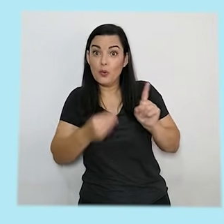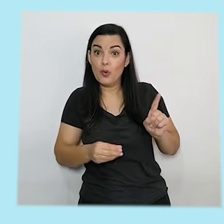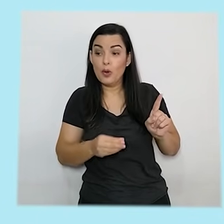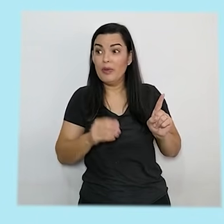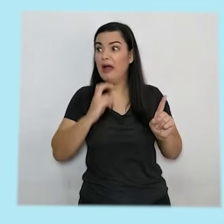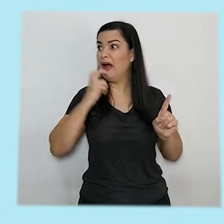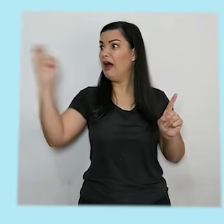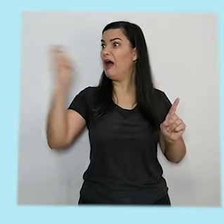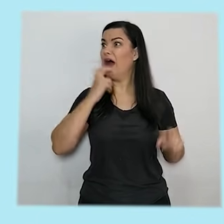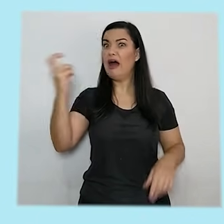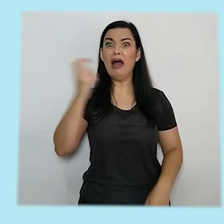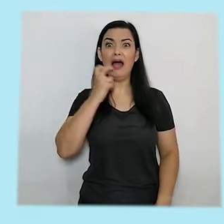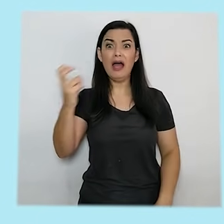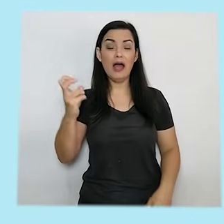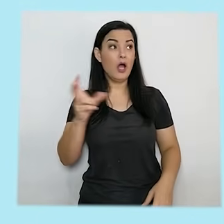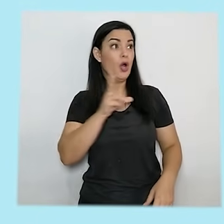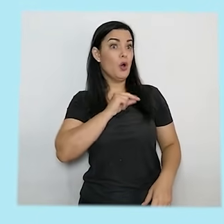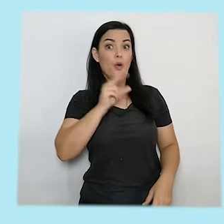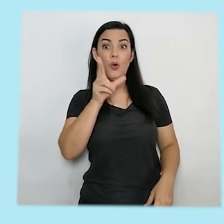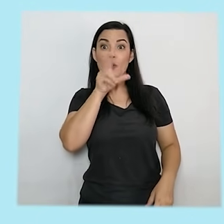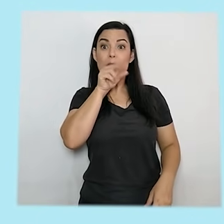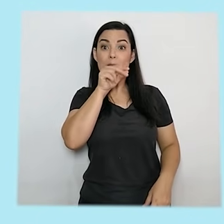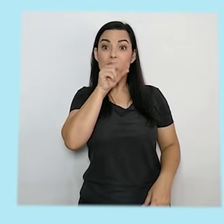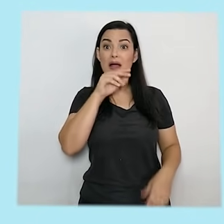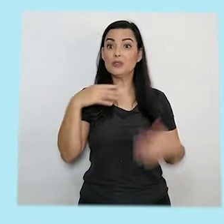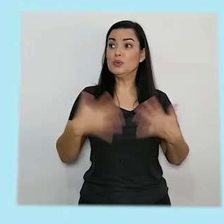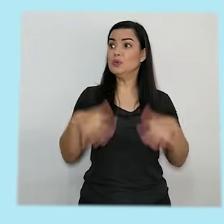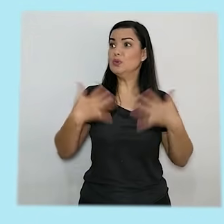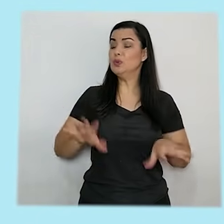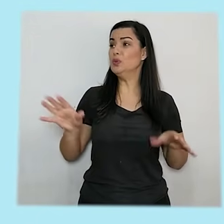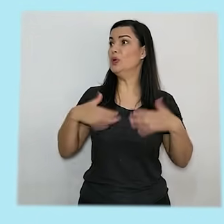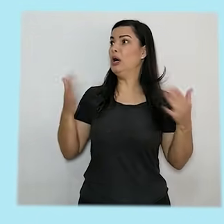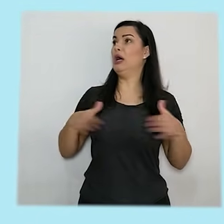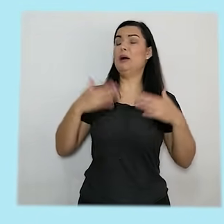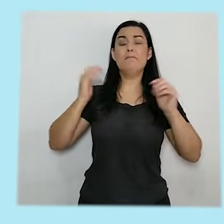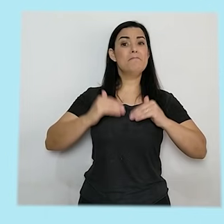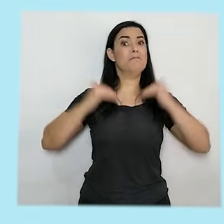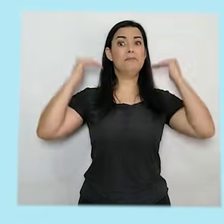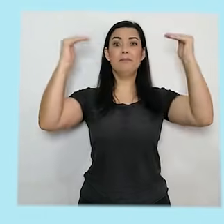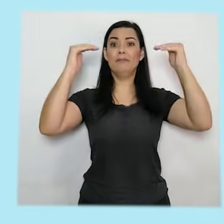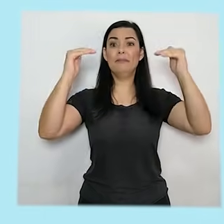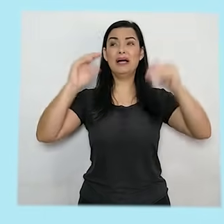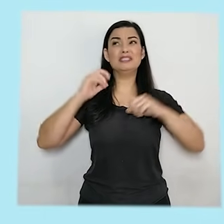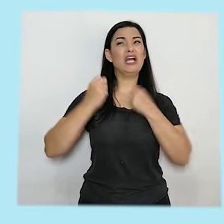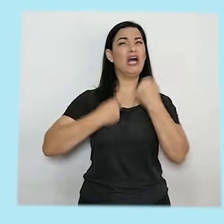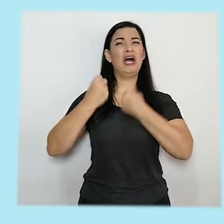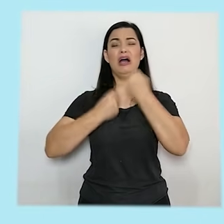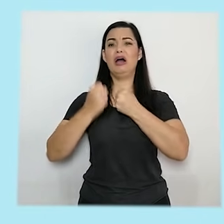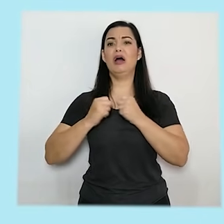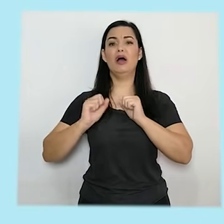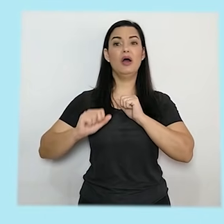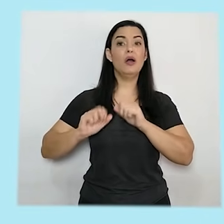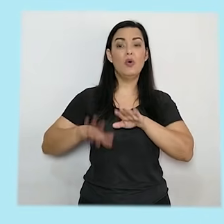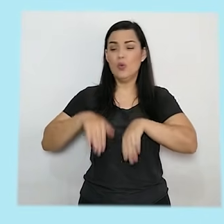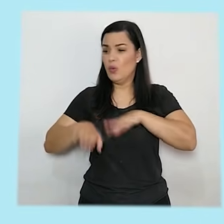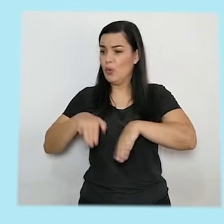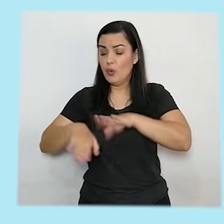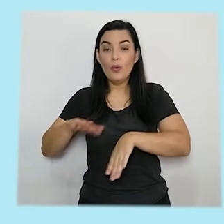pobre patinho se assustou ainda mais. Acabou se enfiando no balde da